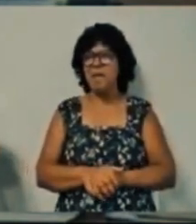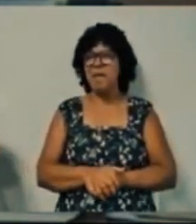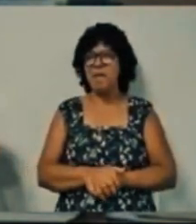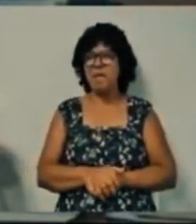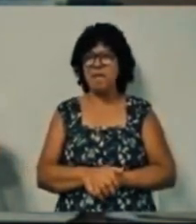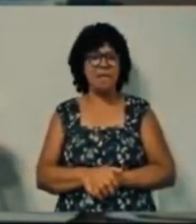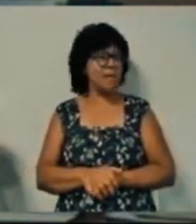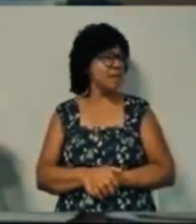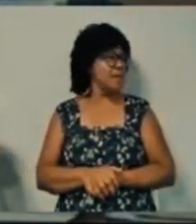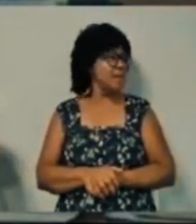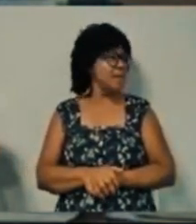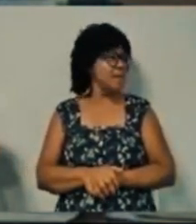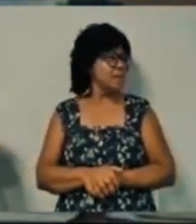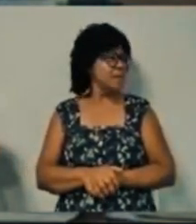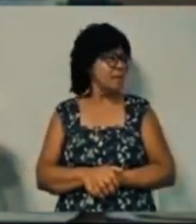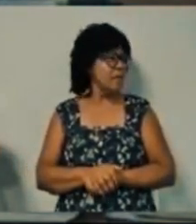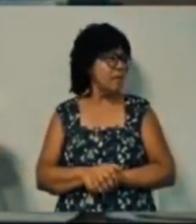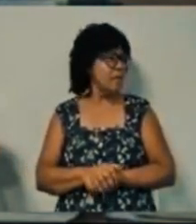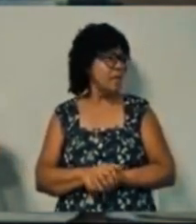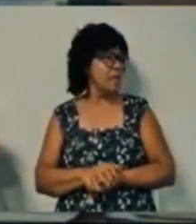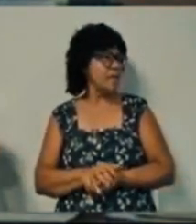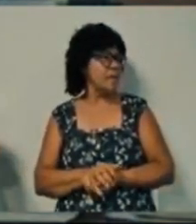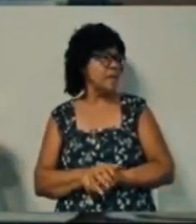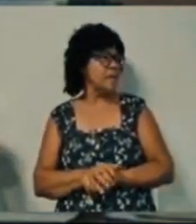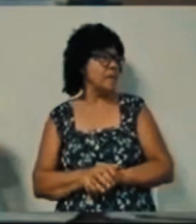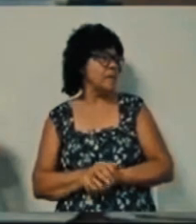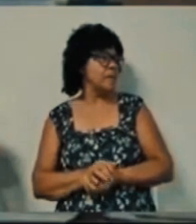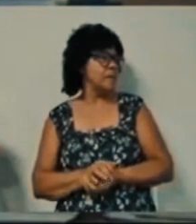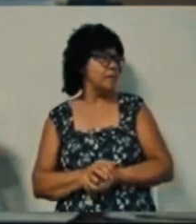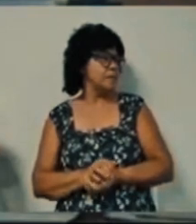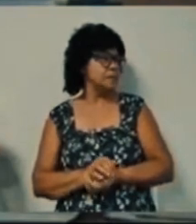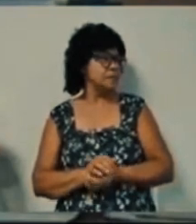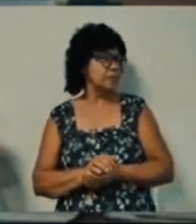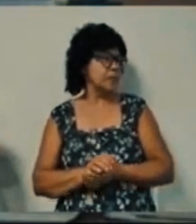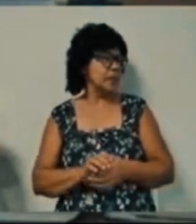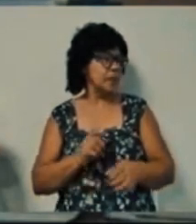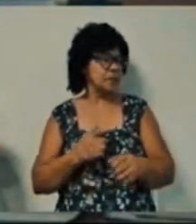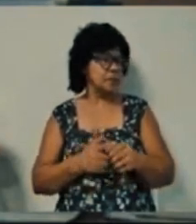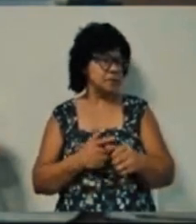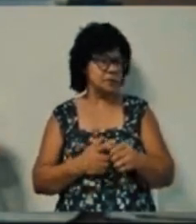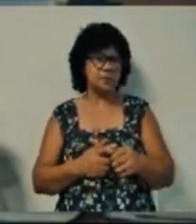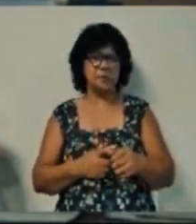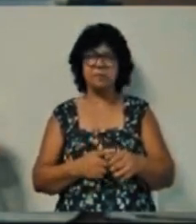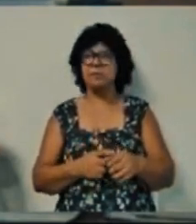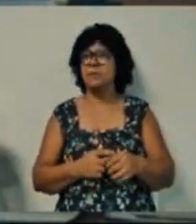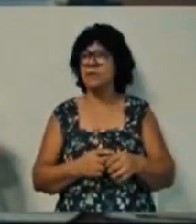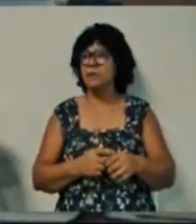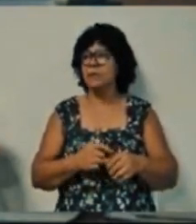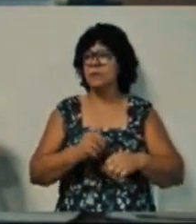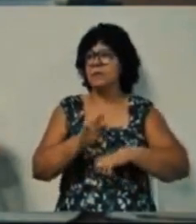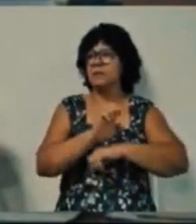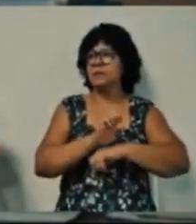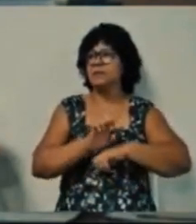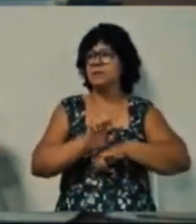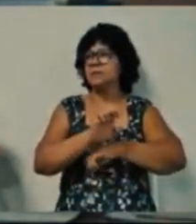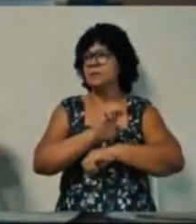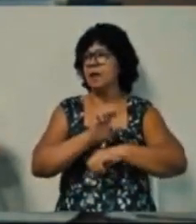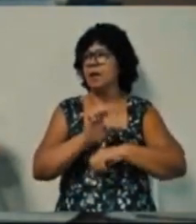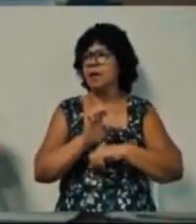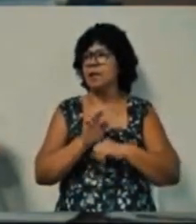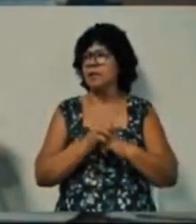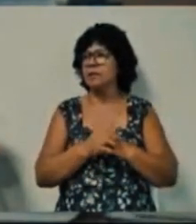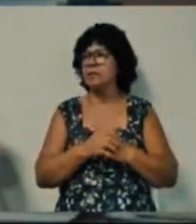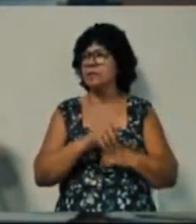Ásia Menor, que era Éfeso. Amados irmãos, a cidade de Éfeso, naqueles dias de Paulo, tinha